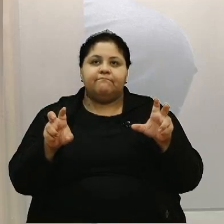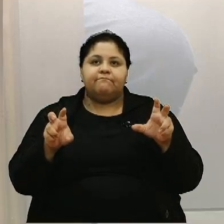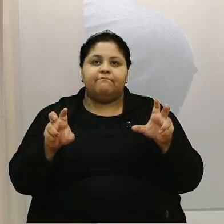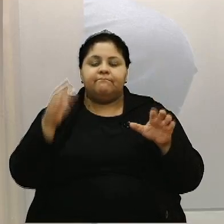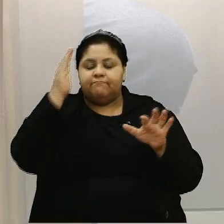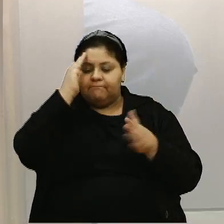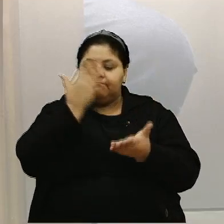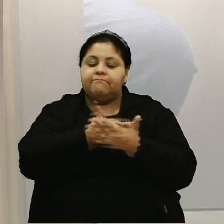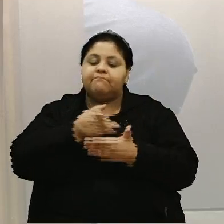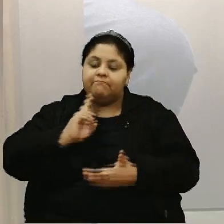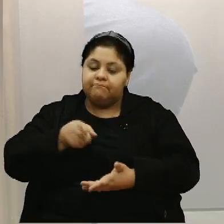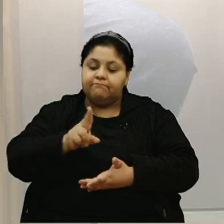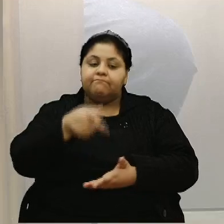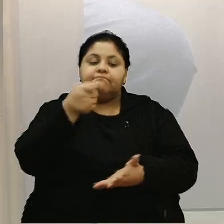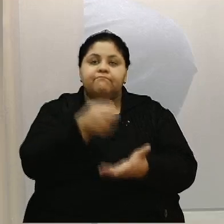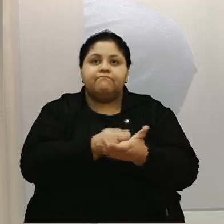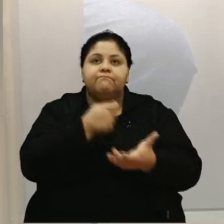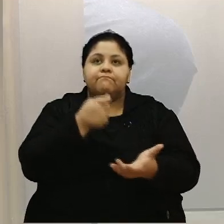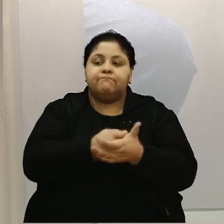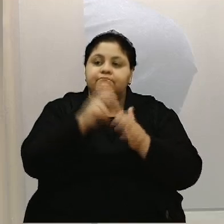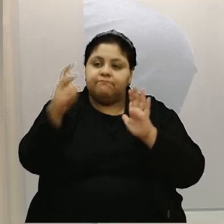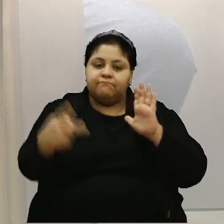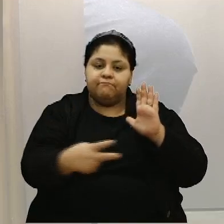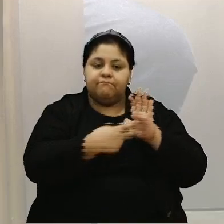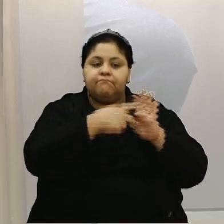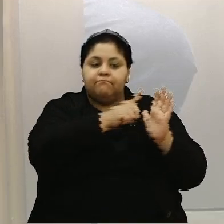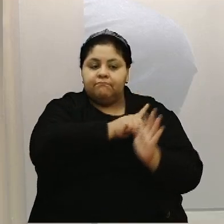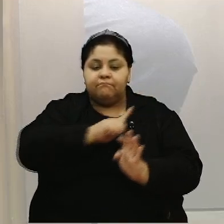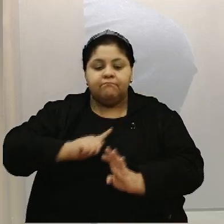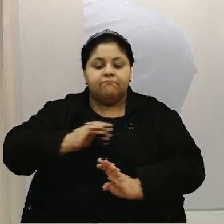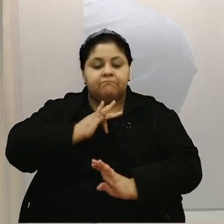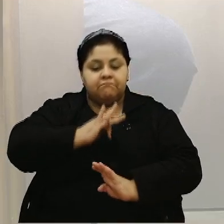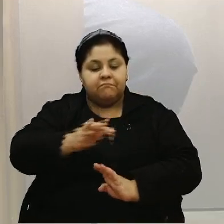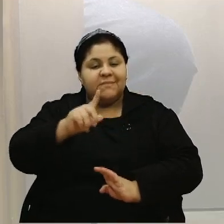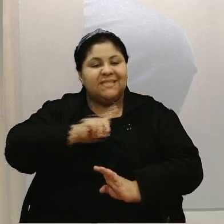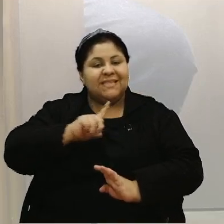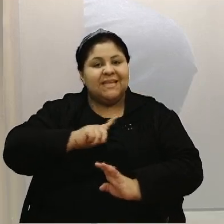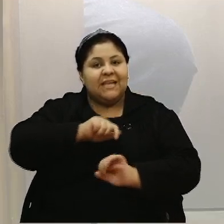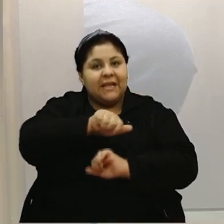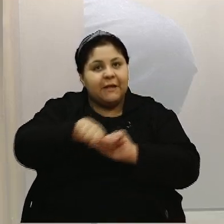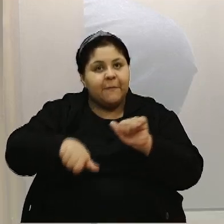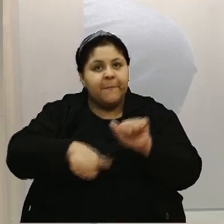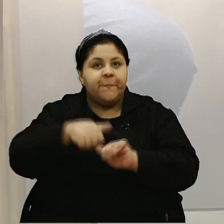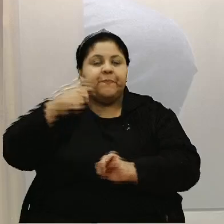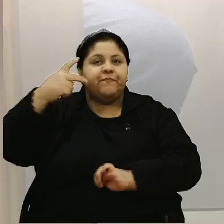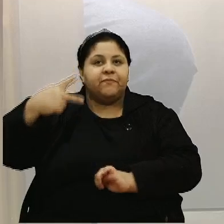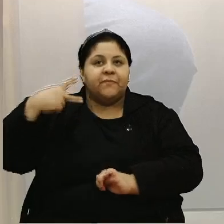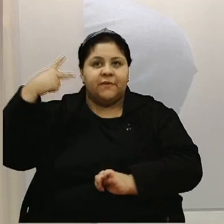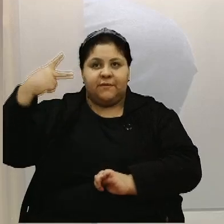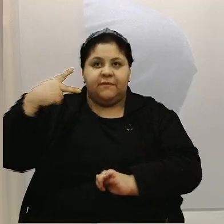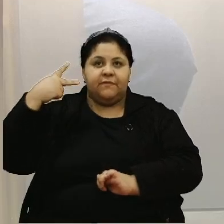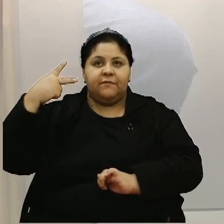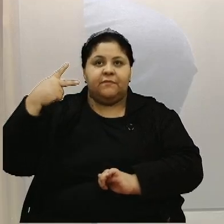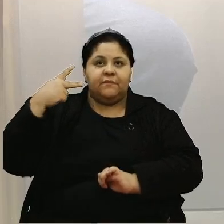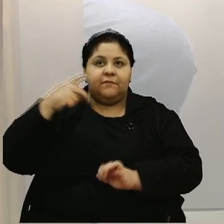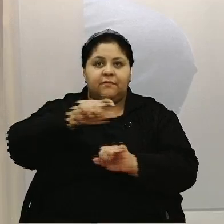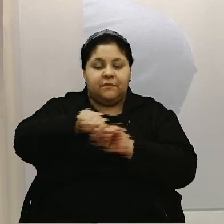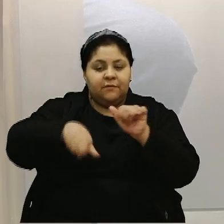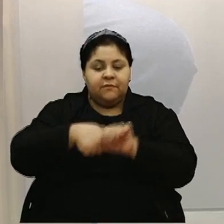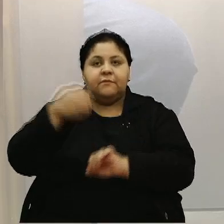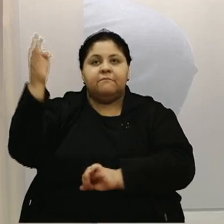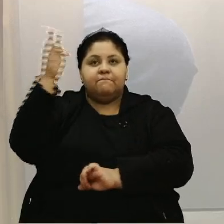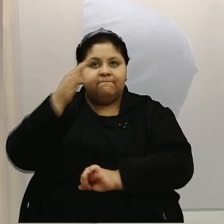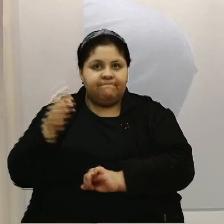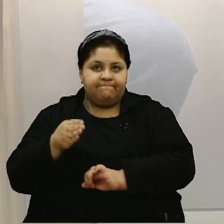essa luta, chamando a atenção do governo federal que tem que mudar as políticas. Caso contrário, o Brasil